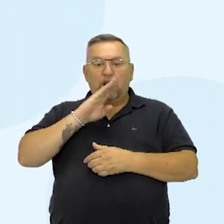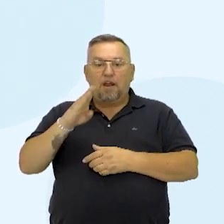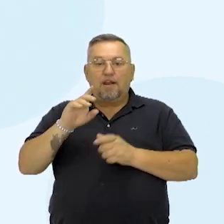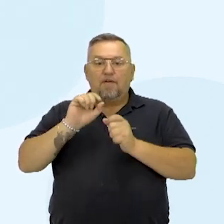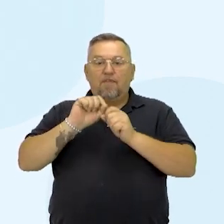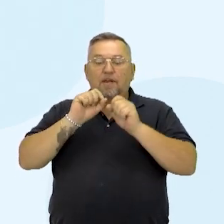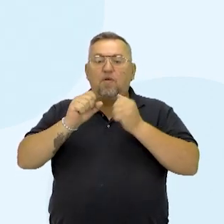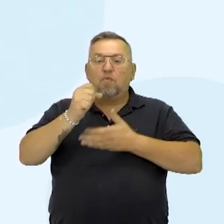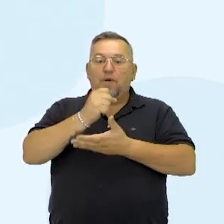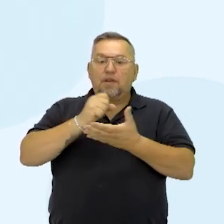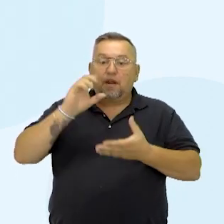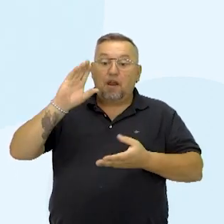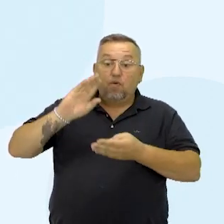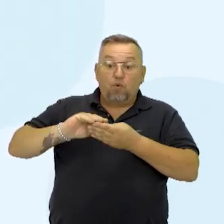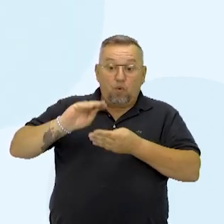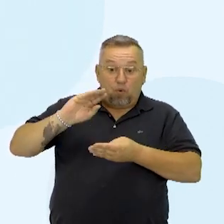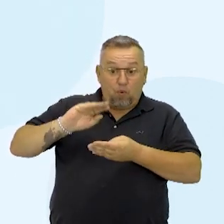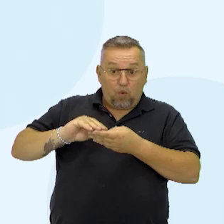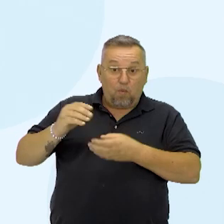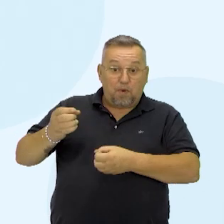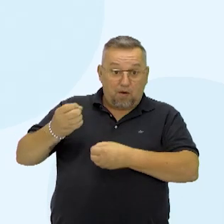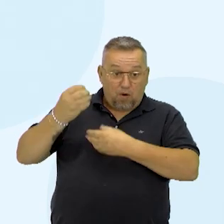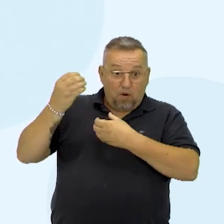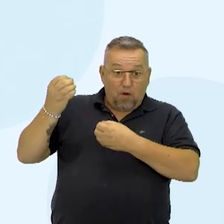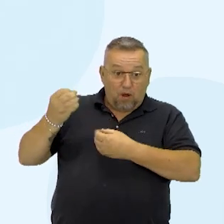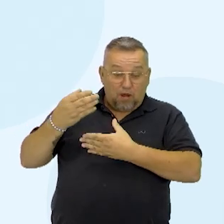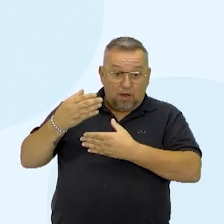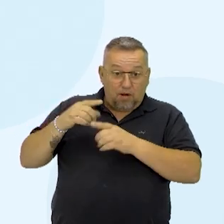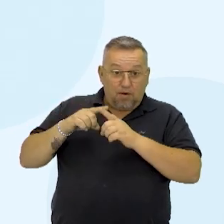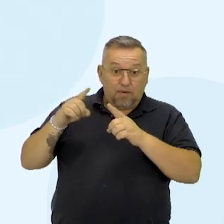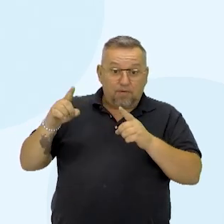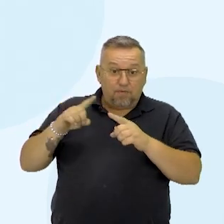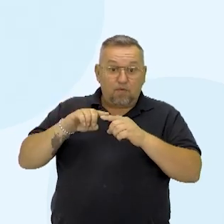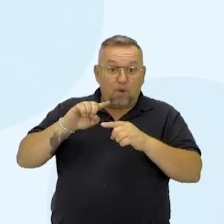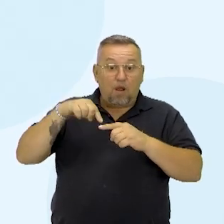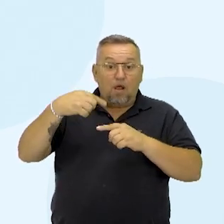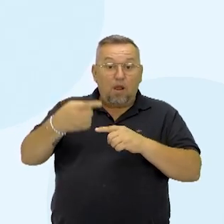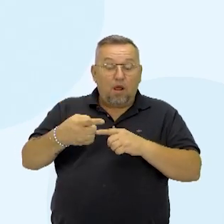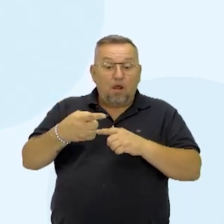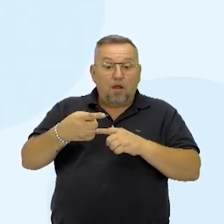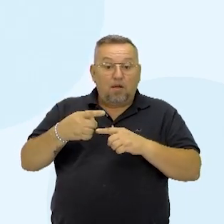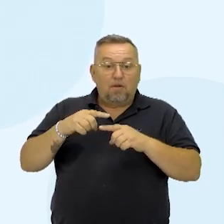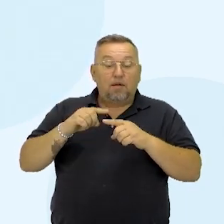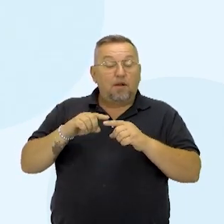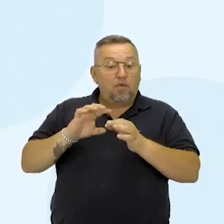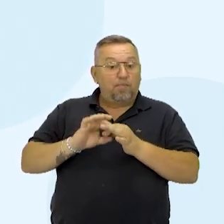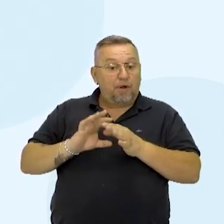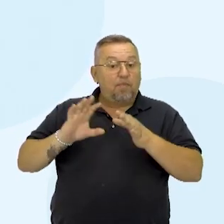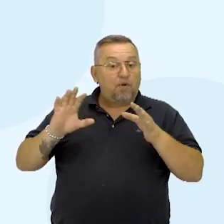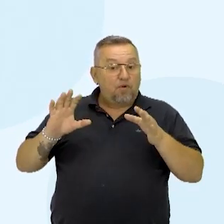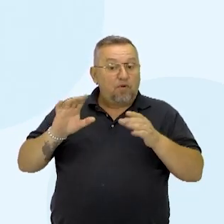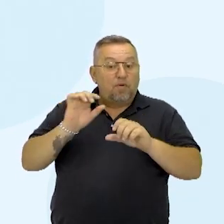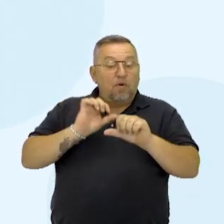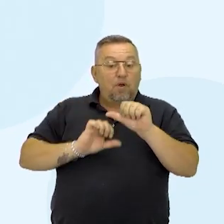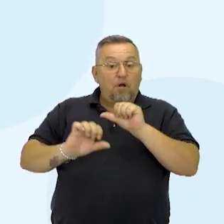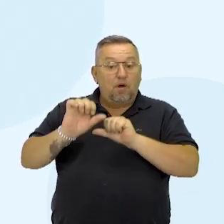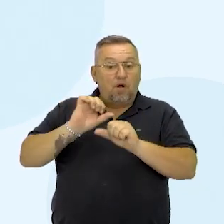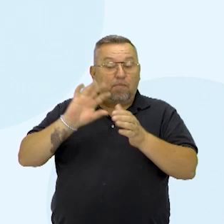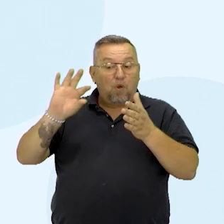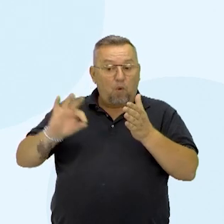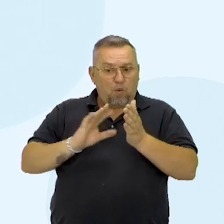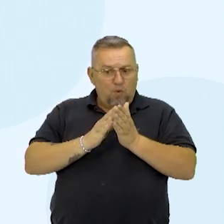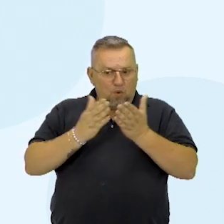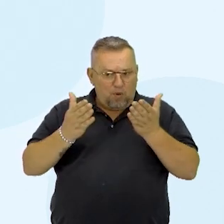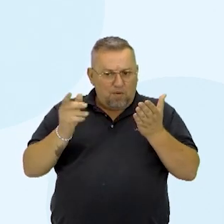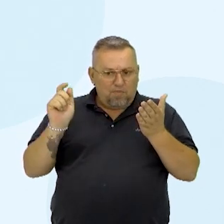direta é feita com base em resumos de informações, sendo suscetível, ou seja, sendo permitido a alteração pelo autor